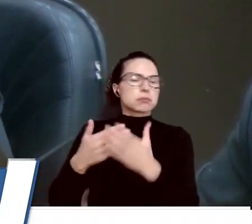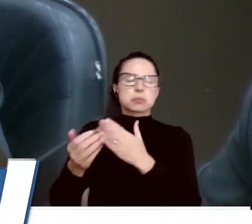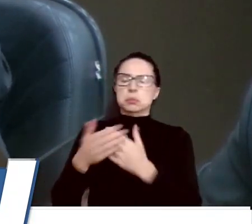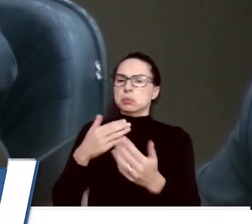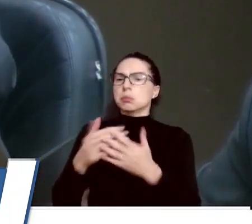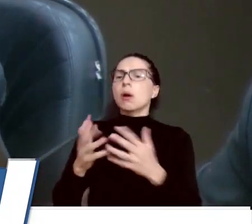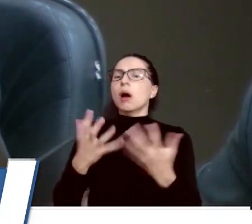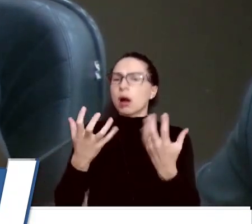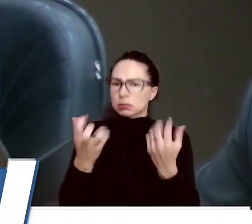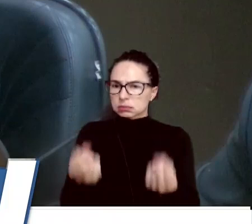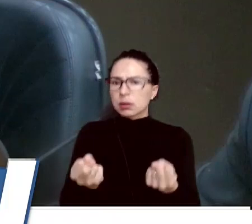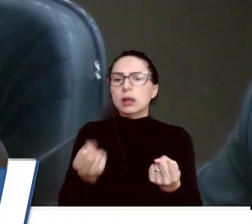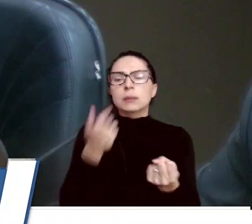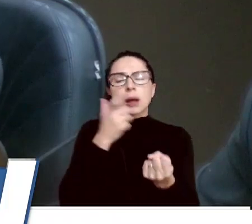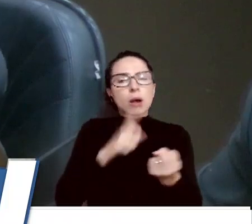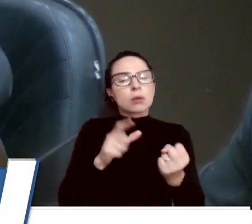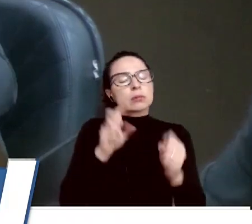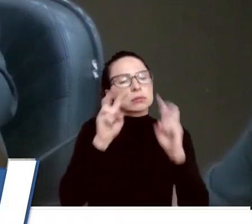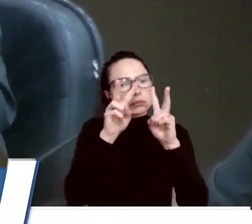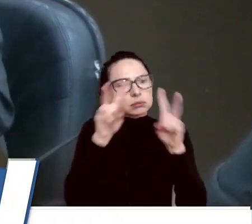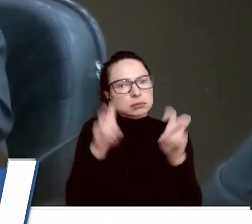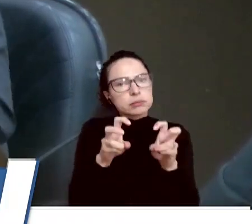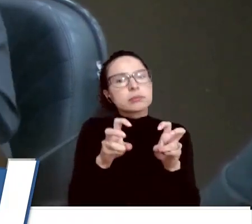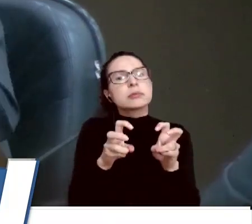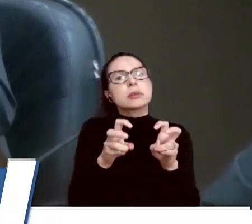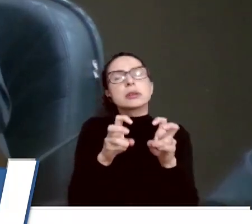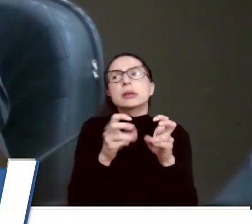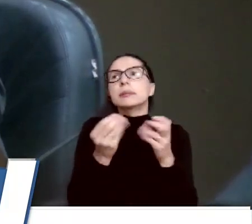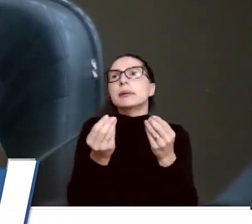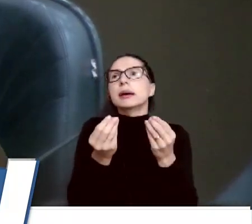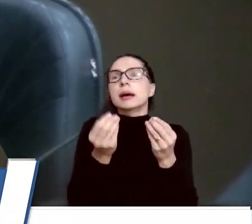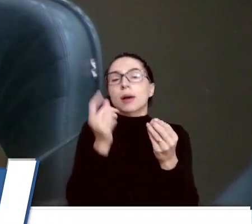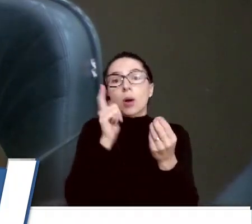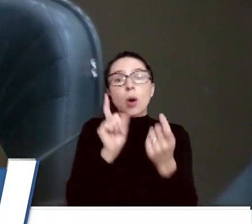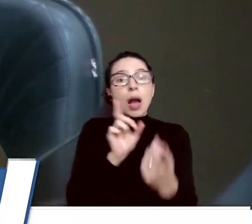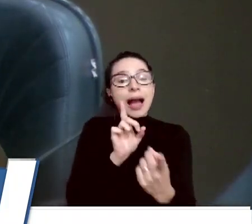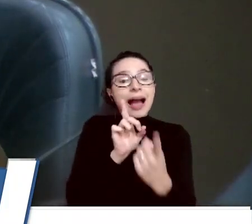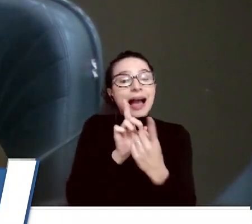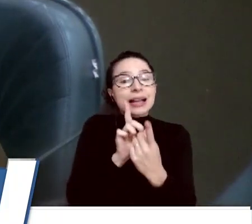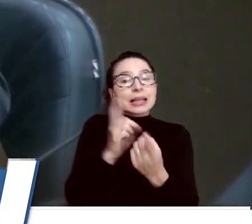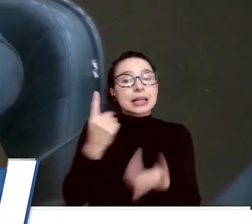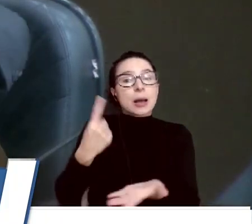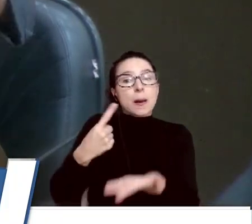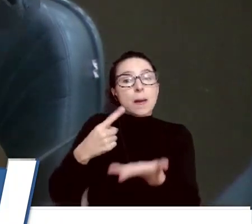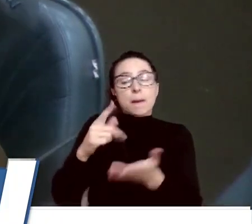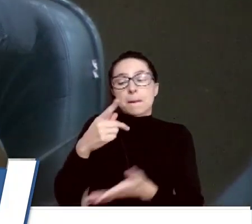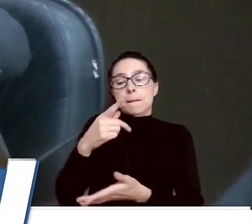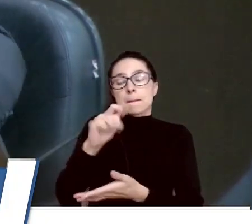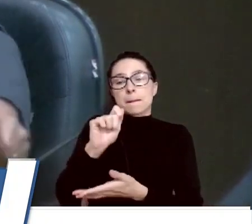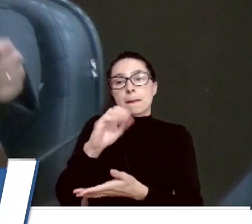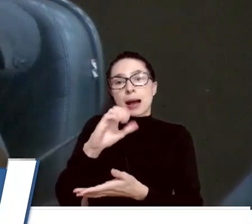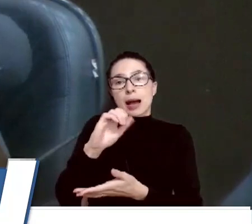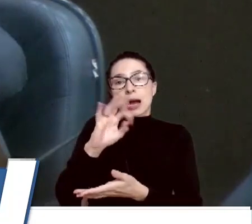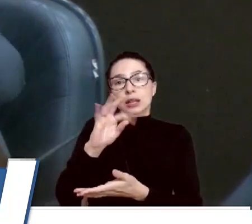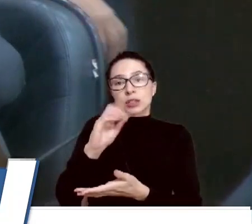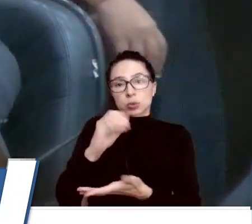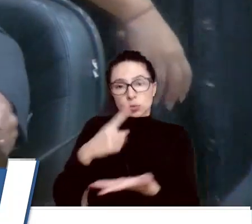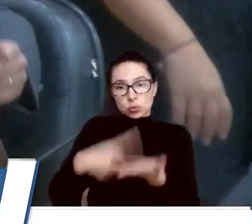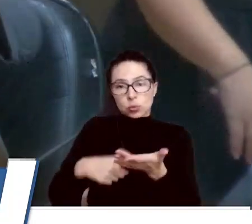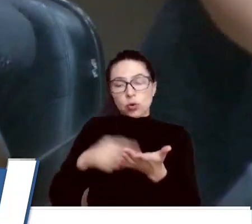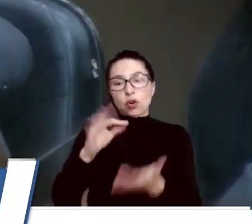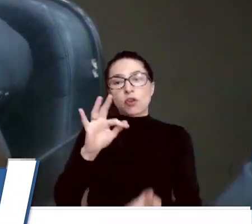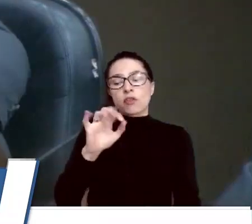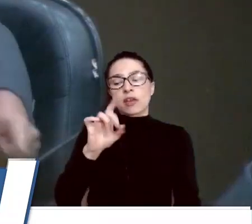necessárias, para tratar da questão de atender o pacto federativo, que está sendo ferido de morte,